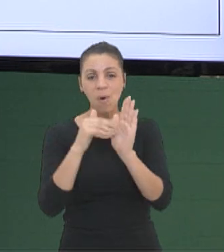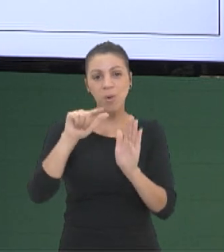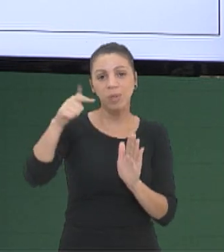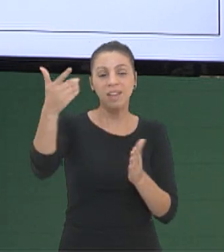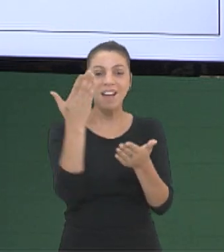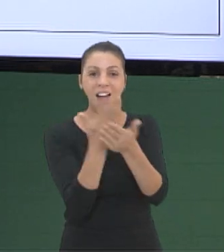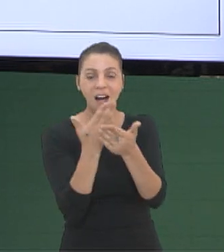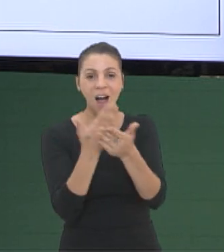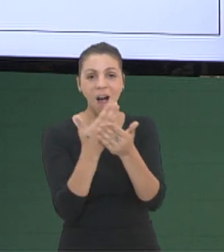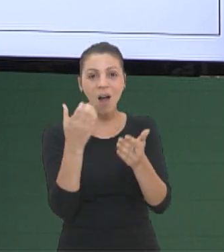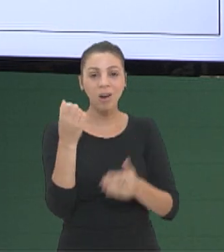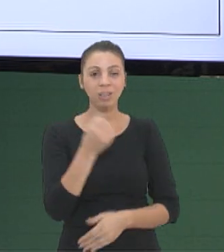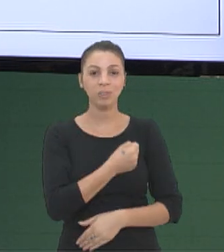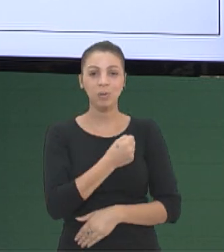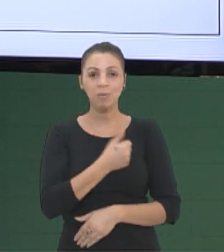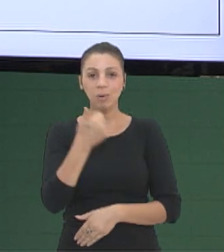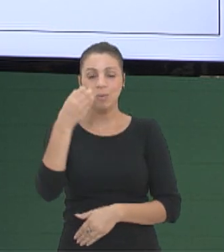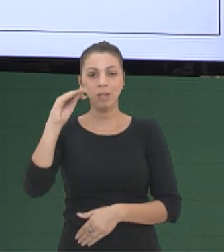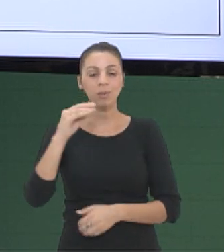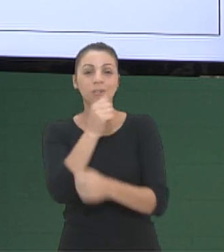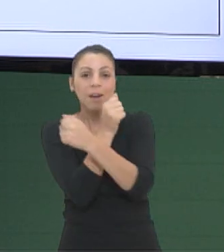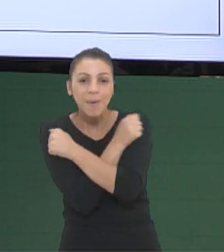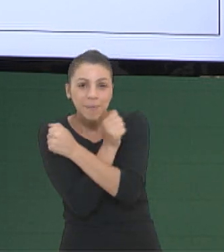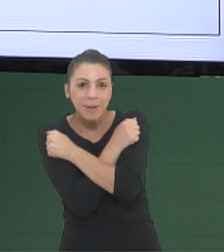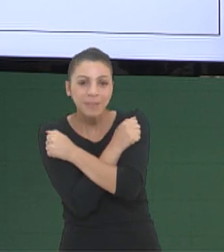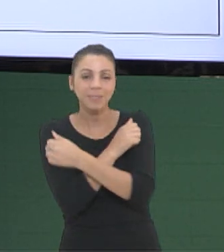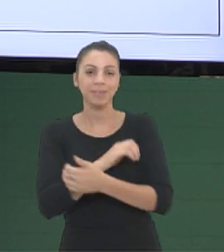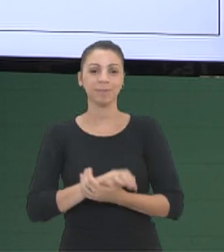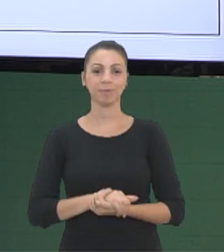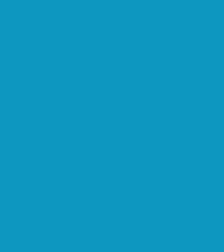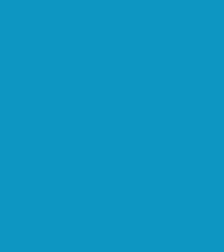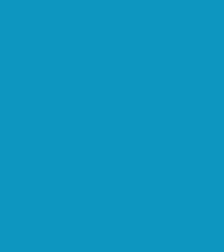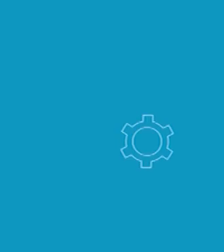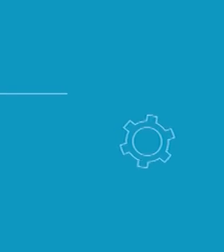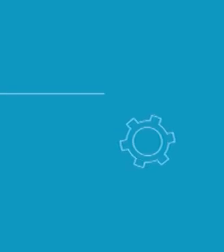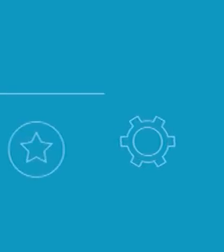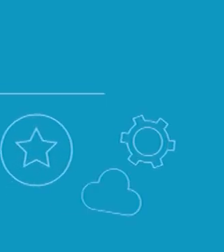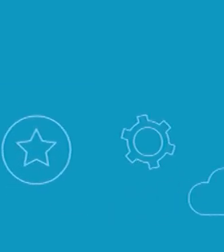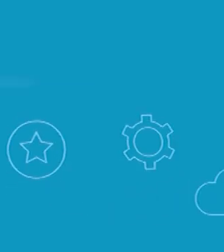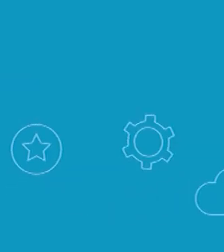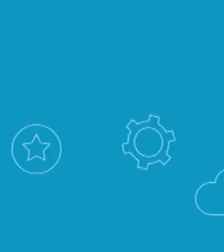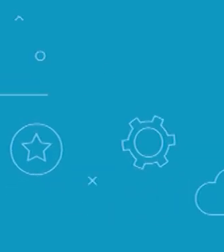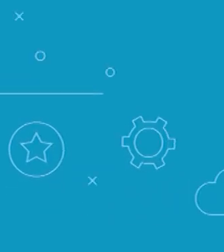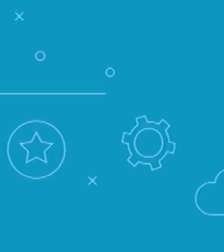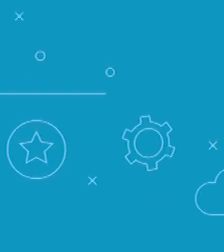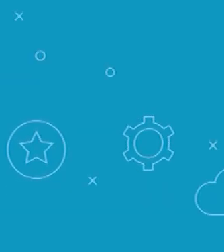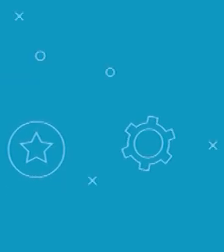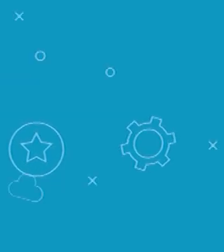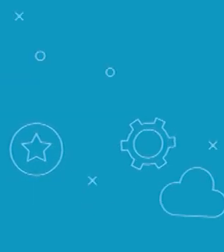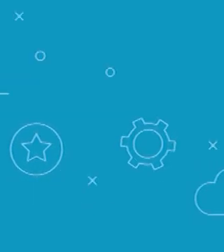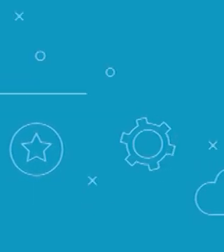14, pessoal. Um abraço.